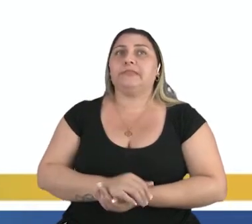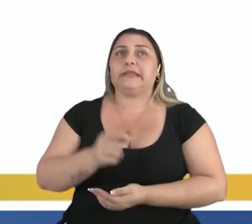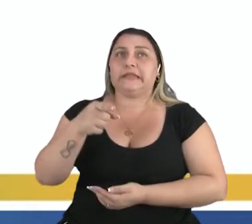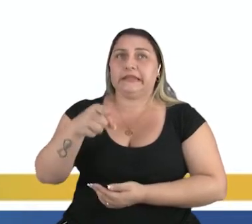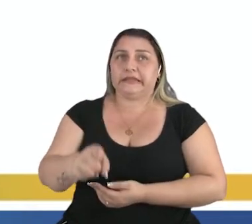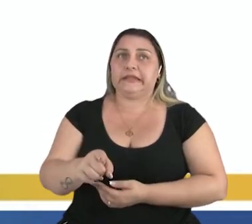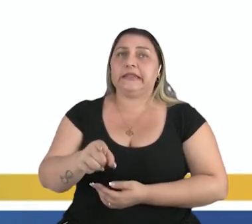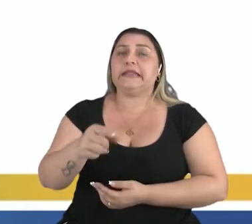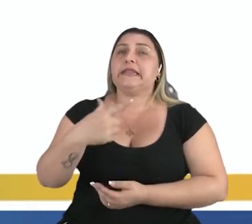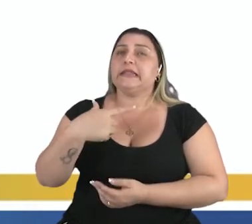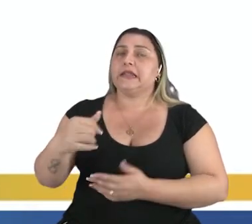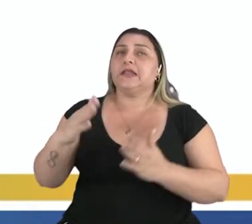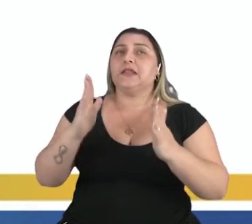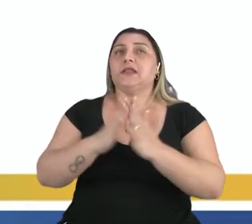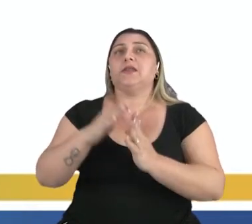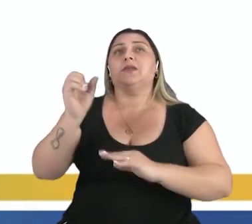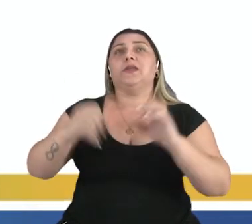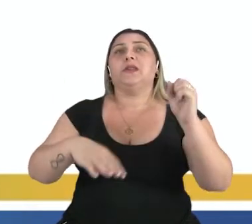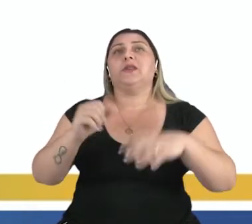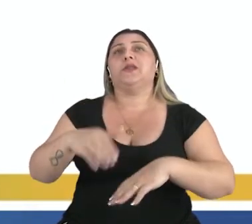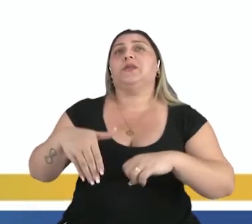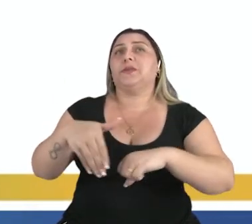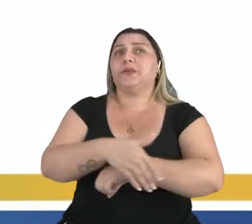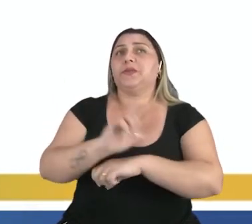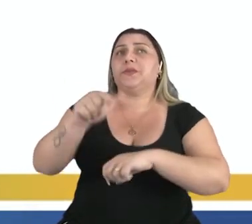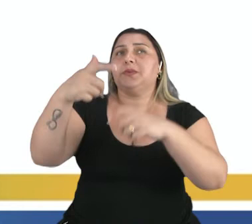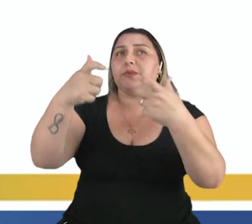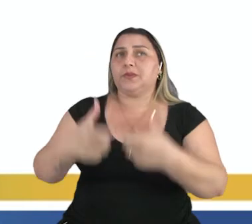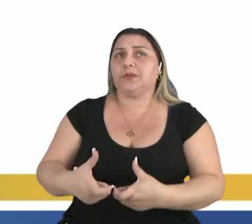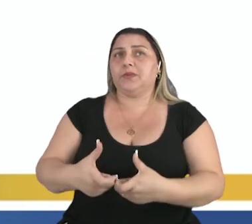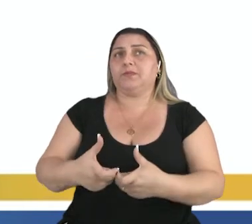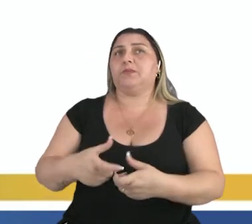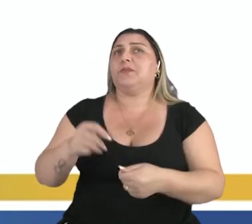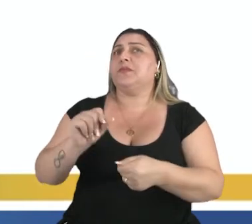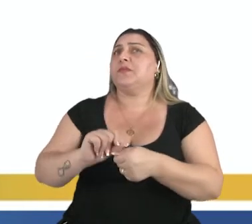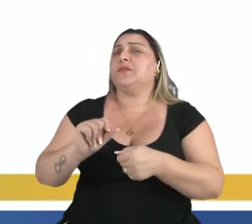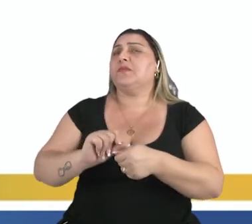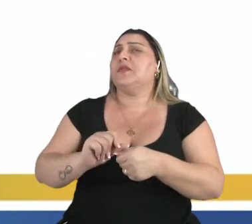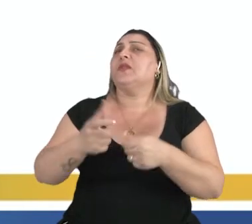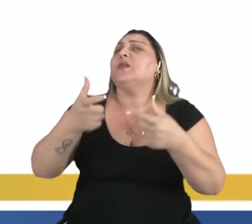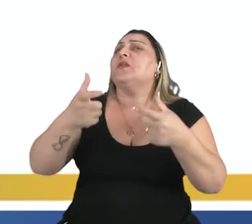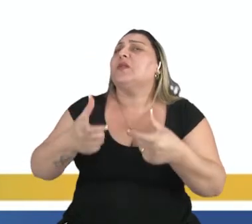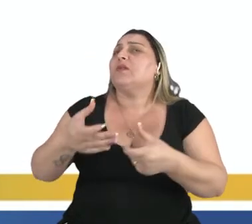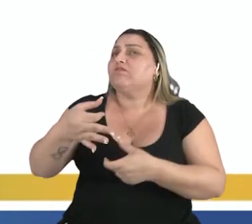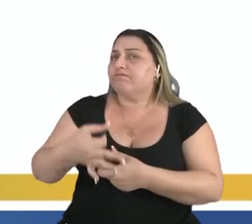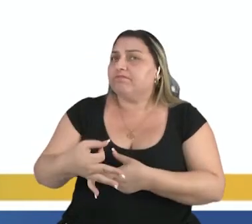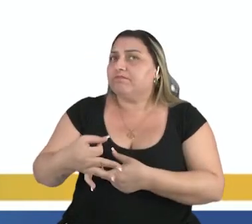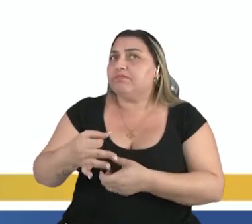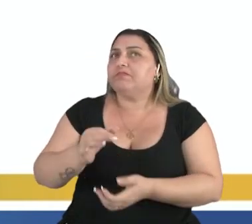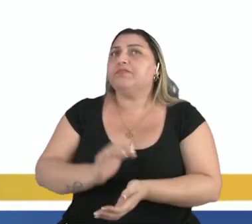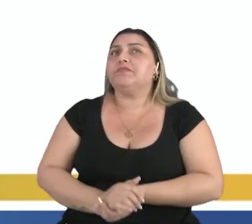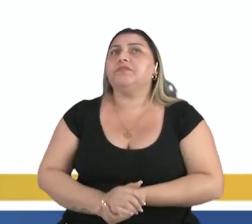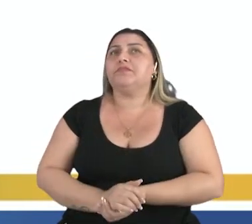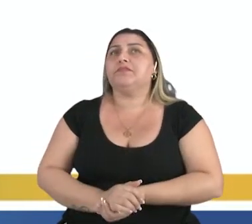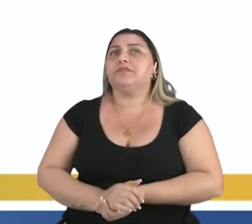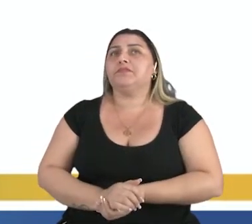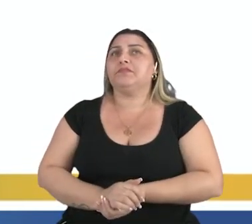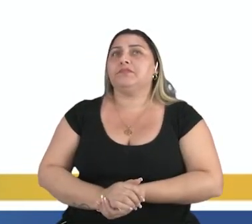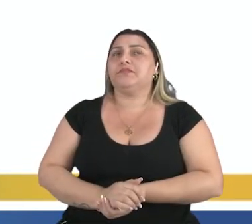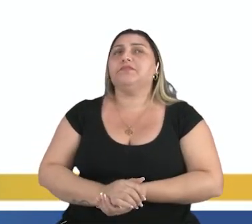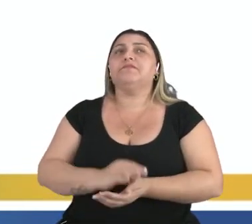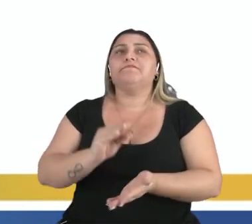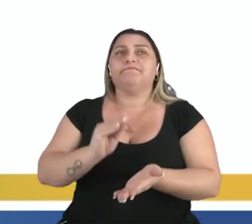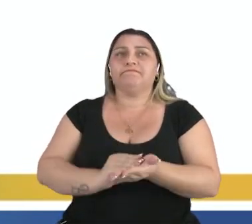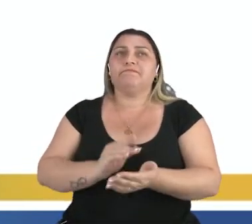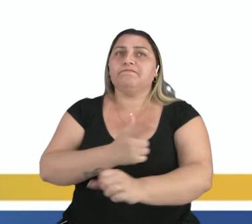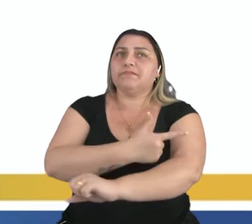incômoda. Se você sai de casa para jogar lixo em outra localidade, por que não fazer em local ideal? É